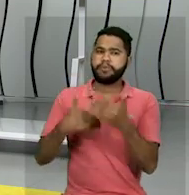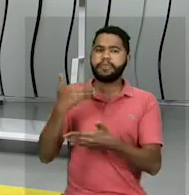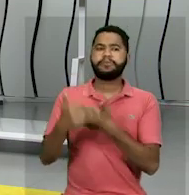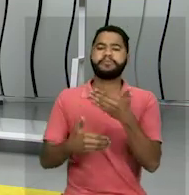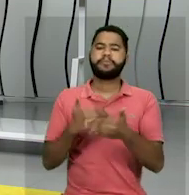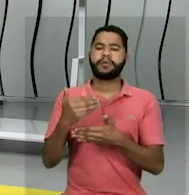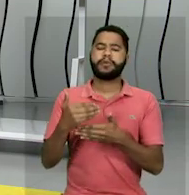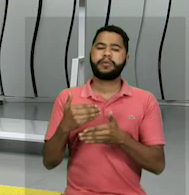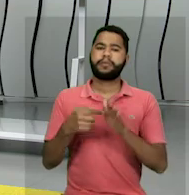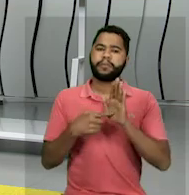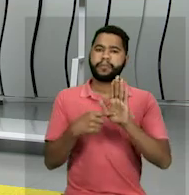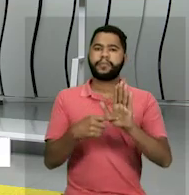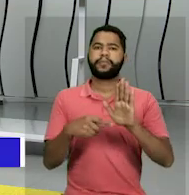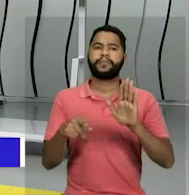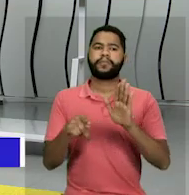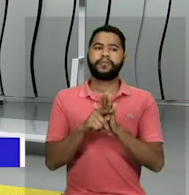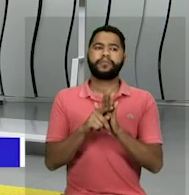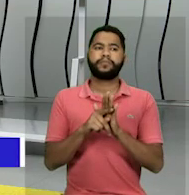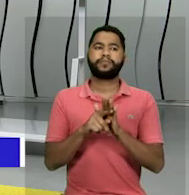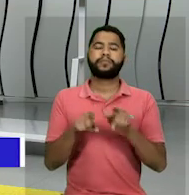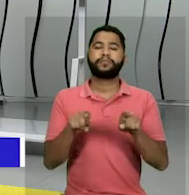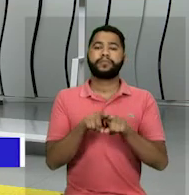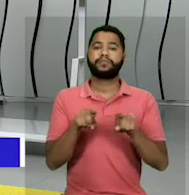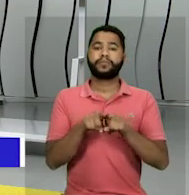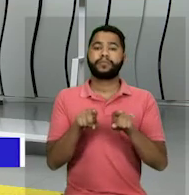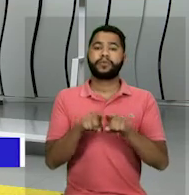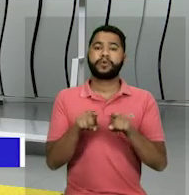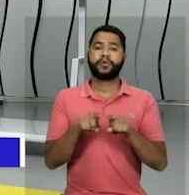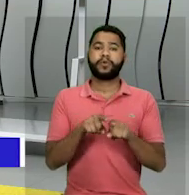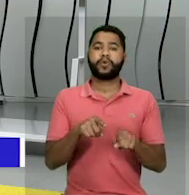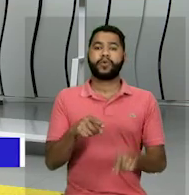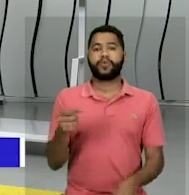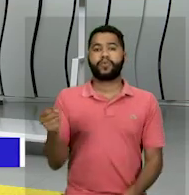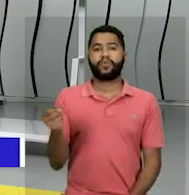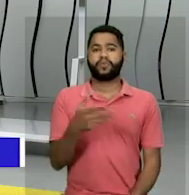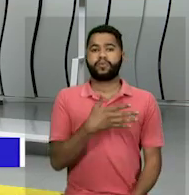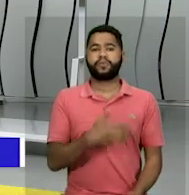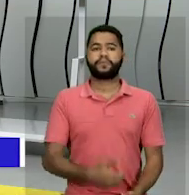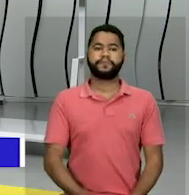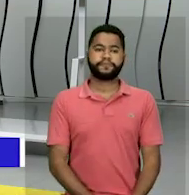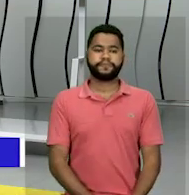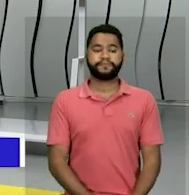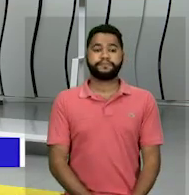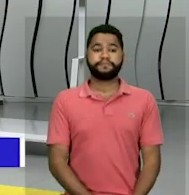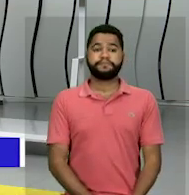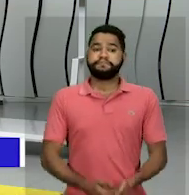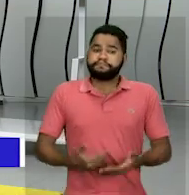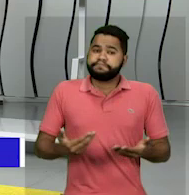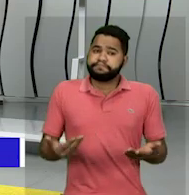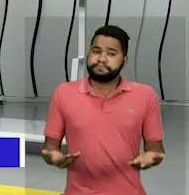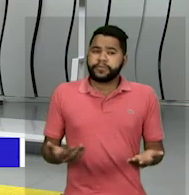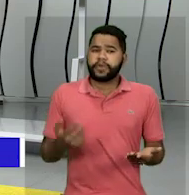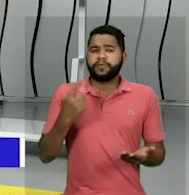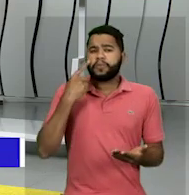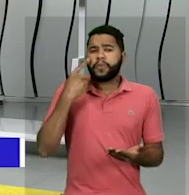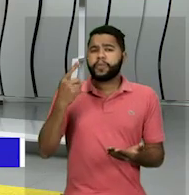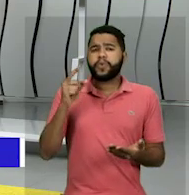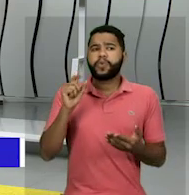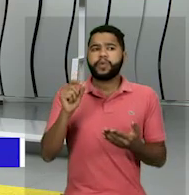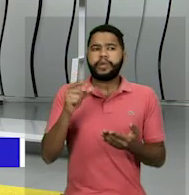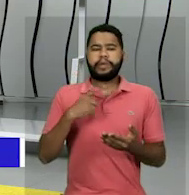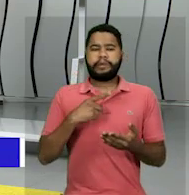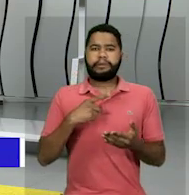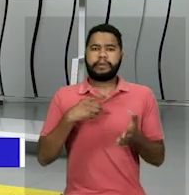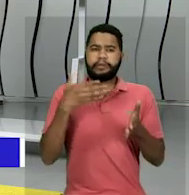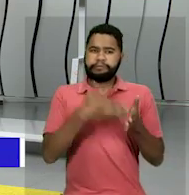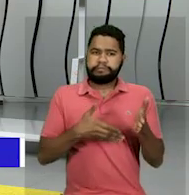né, decretar um estado de sítio e instituir ali o Estado Novo. A partir daí nós vamos ter o quê?